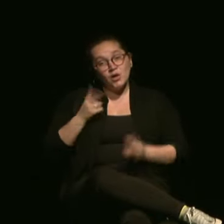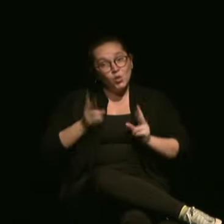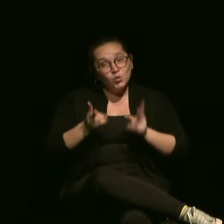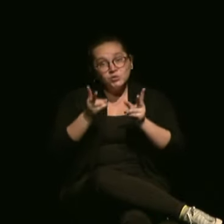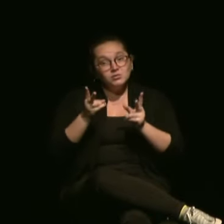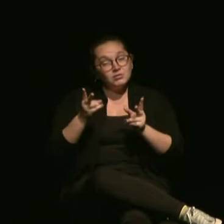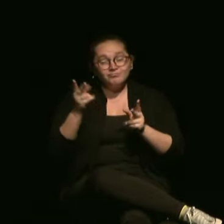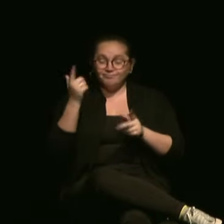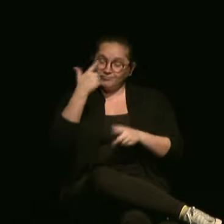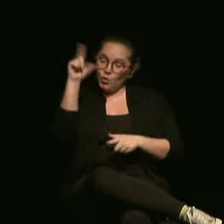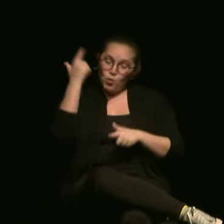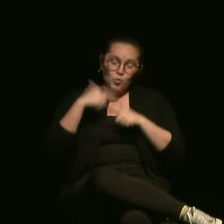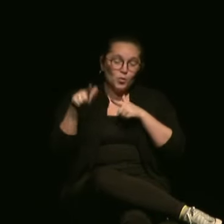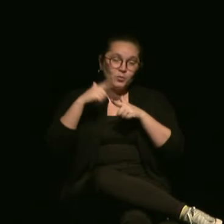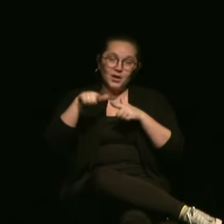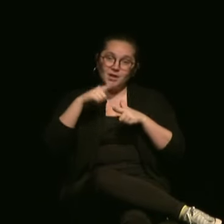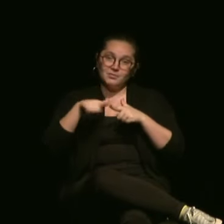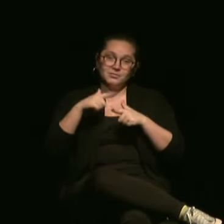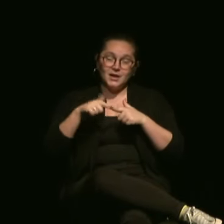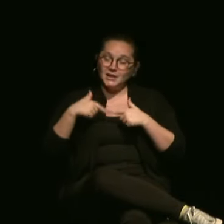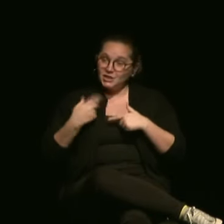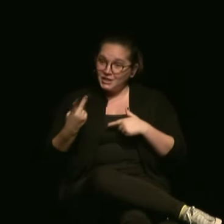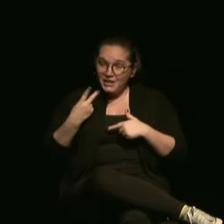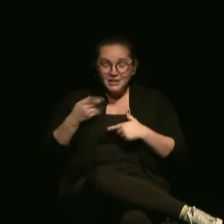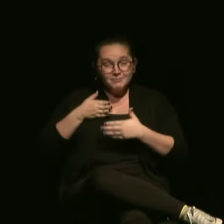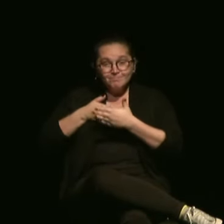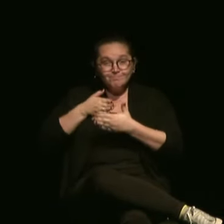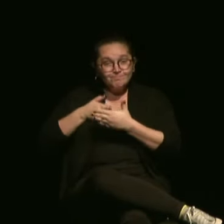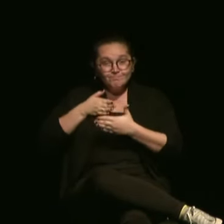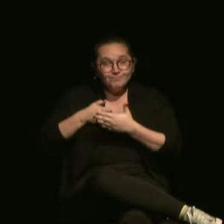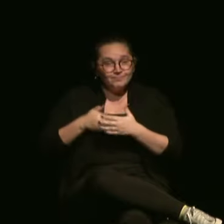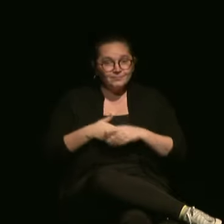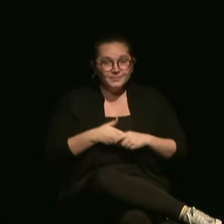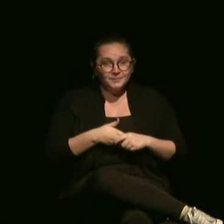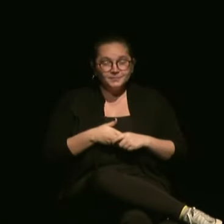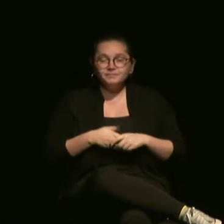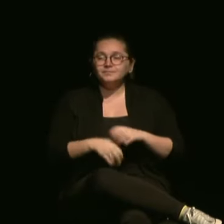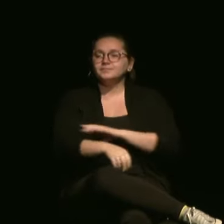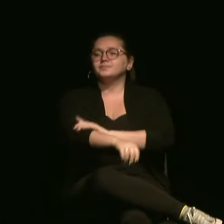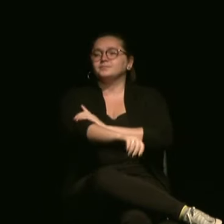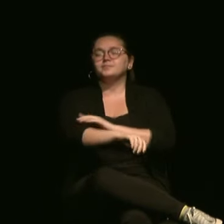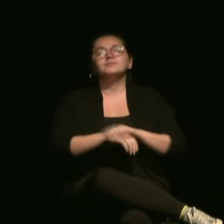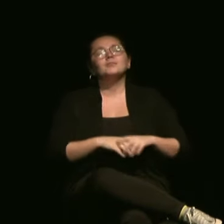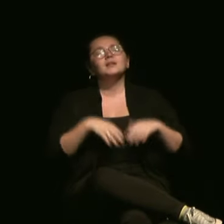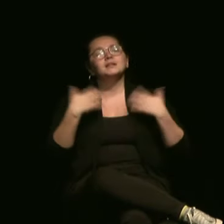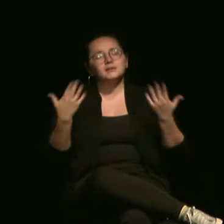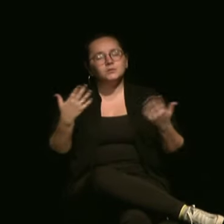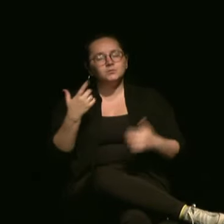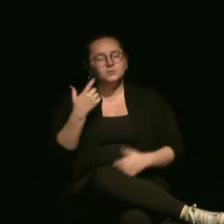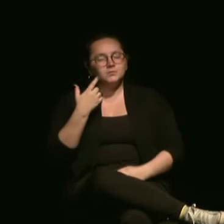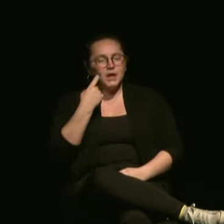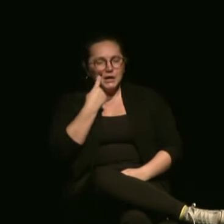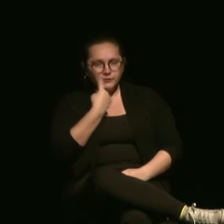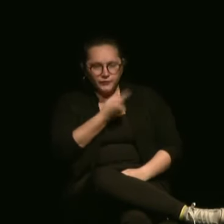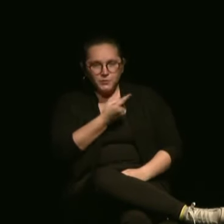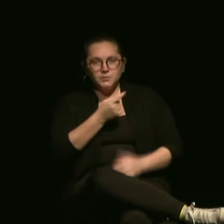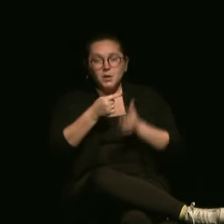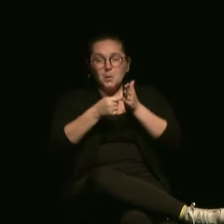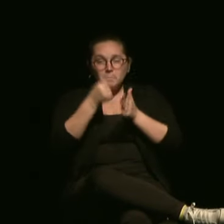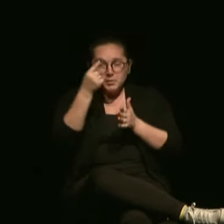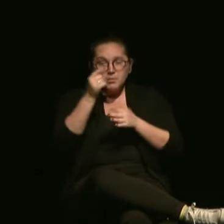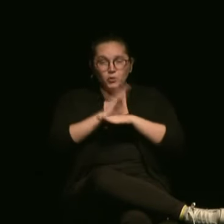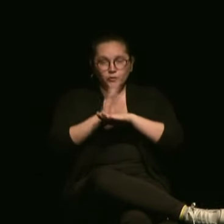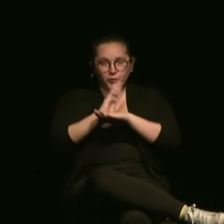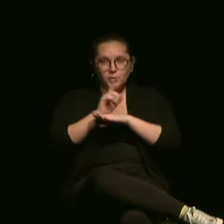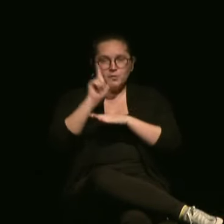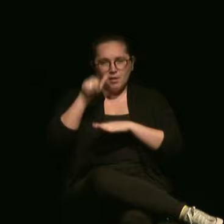havia um outro problema que impedia. Então, no primeiro filme, que é o Santo